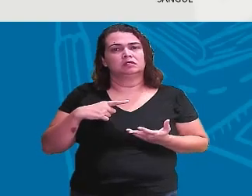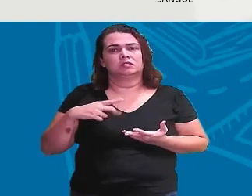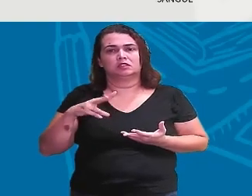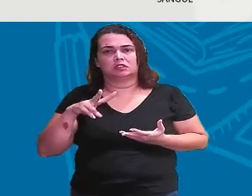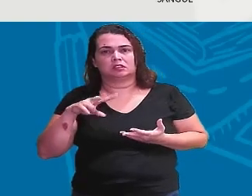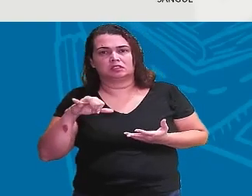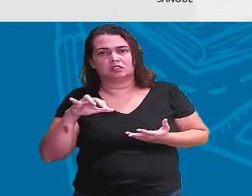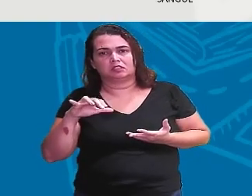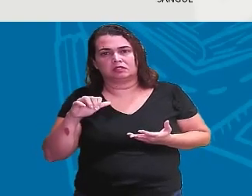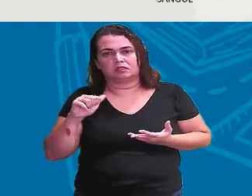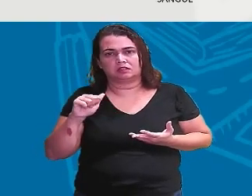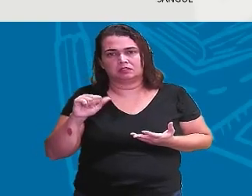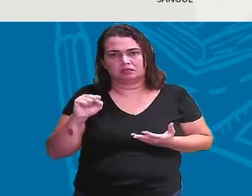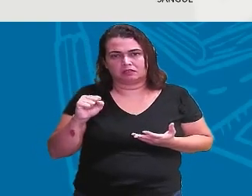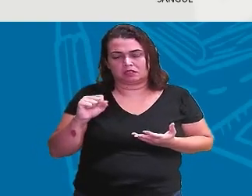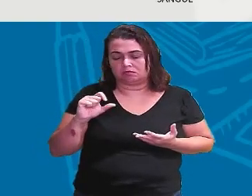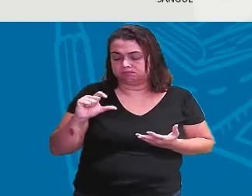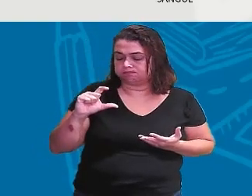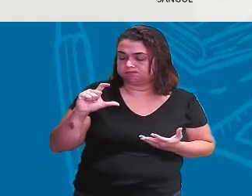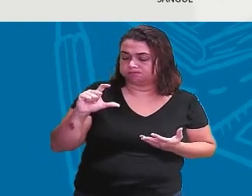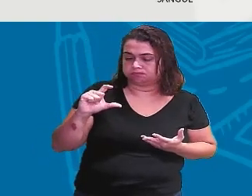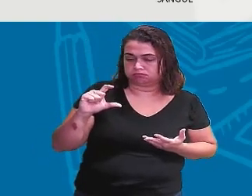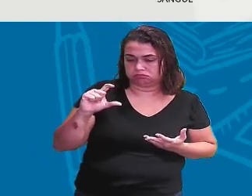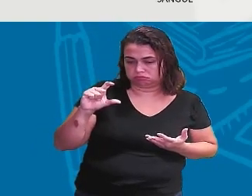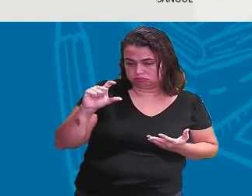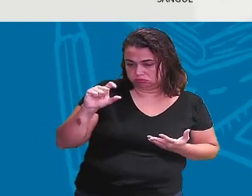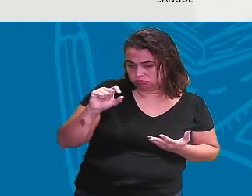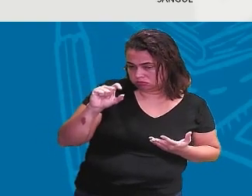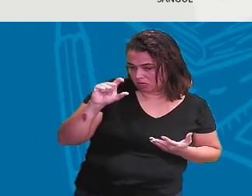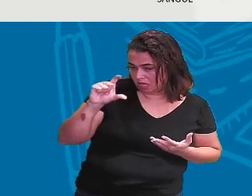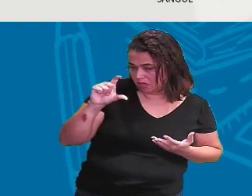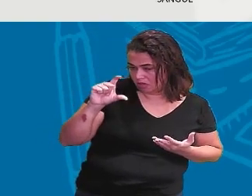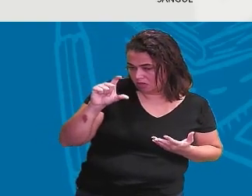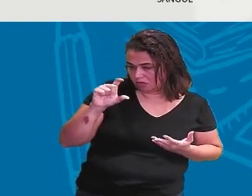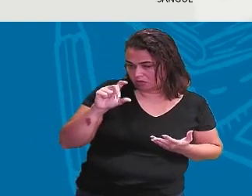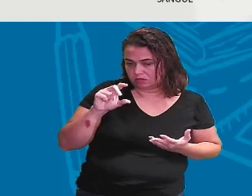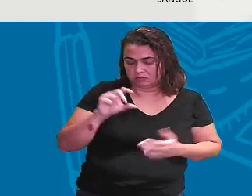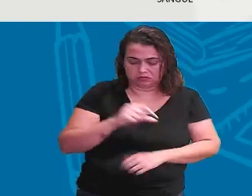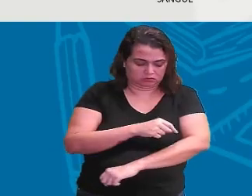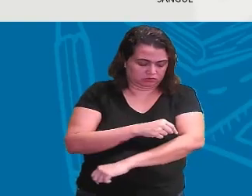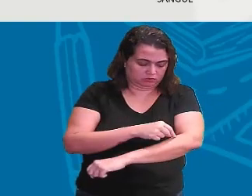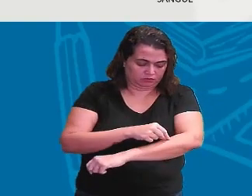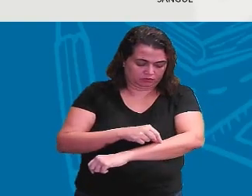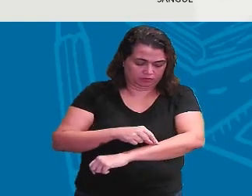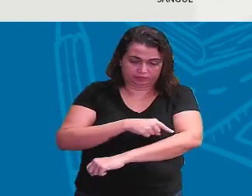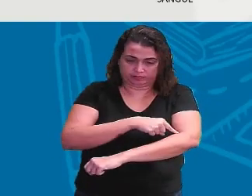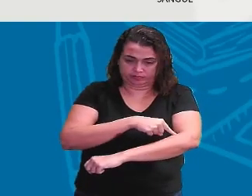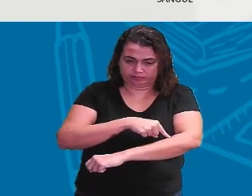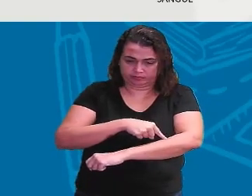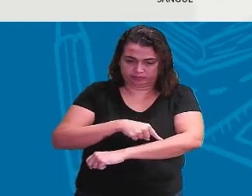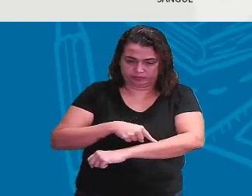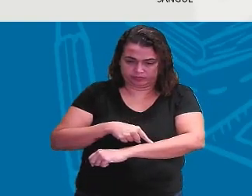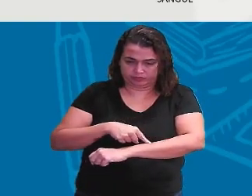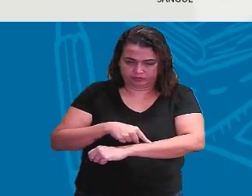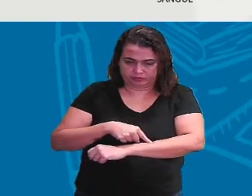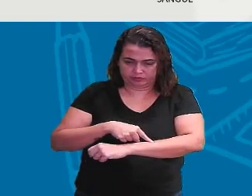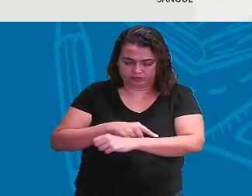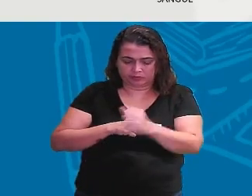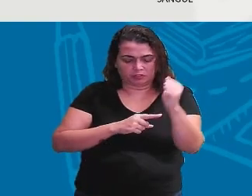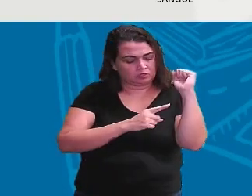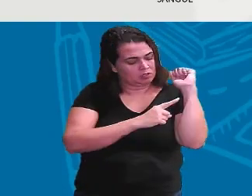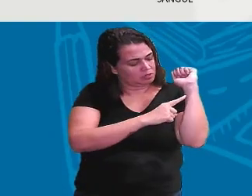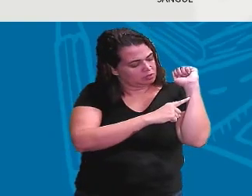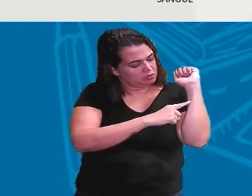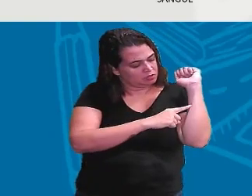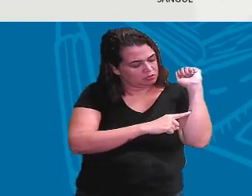veias vão ser vasos maiores, com um calibre maior, tá certo? Geralmente, essas veias, essas